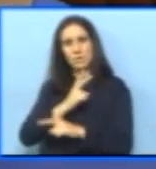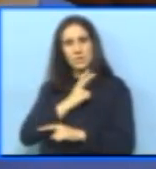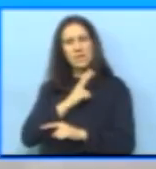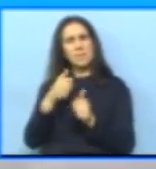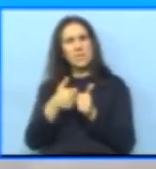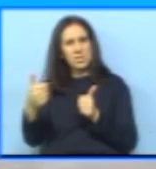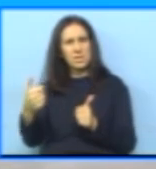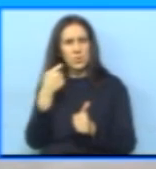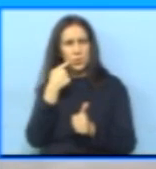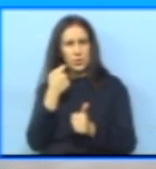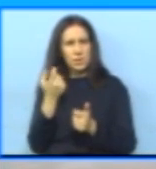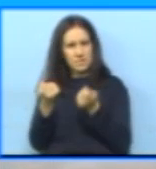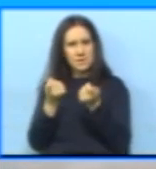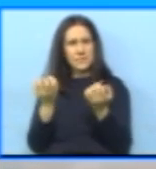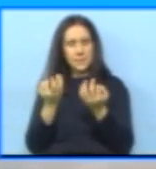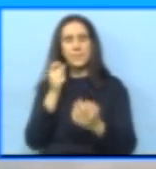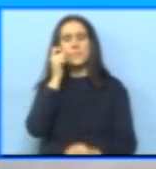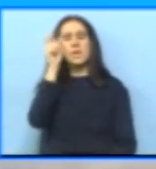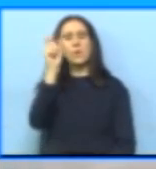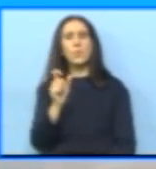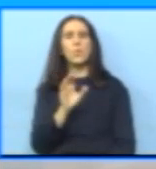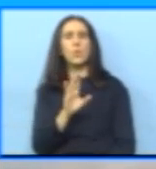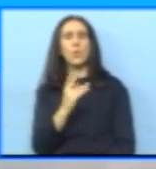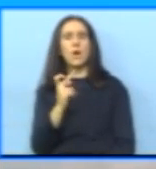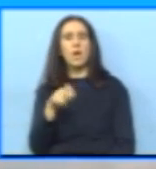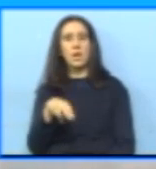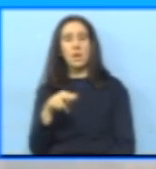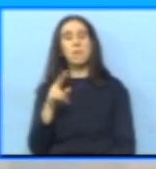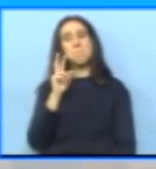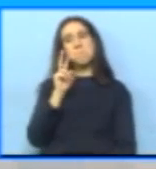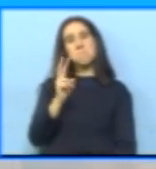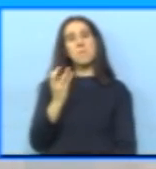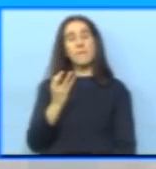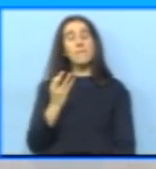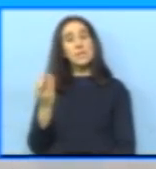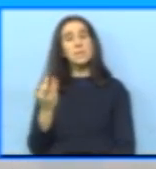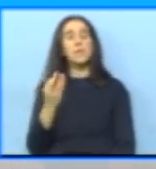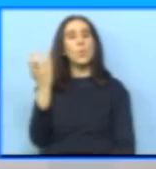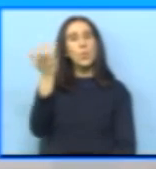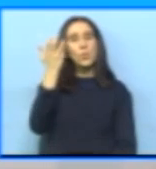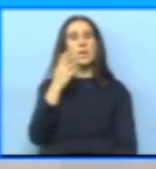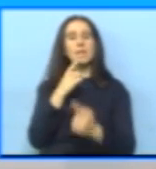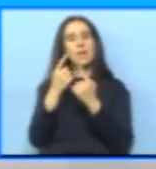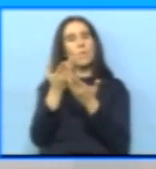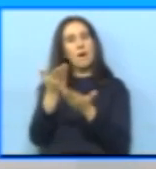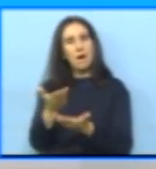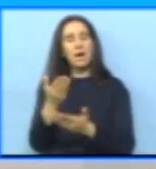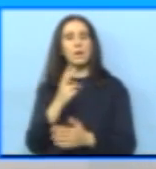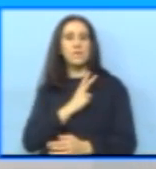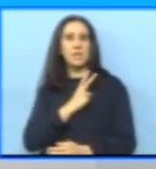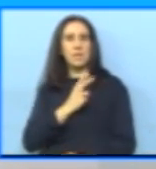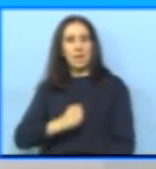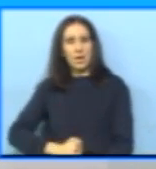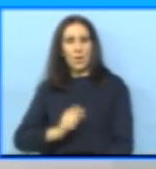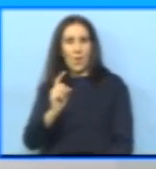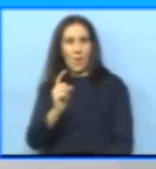não é? E, Juan, por aquilo que vai observando, este diálogo cultural através da Universidade Católica conquista